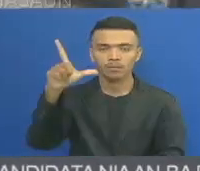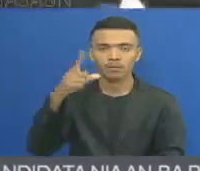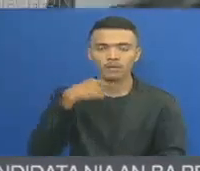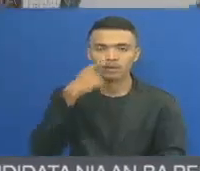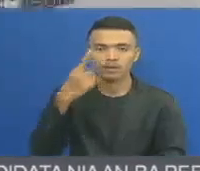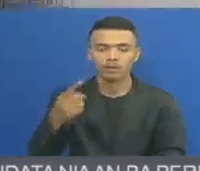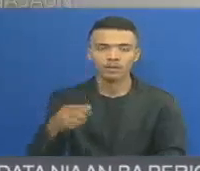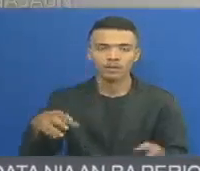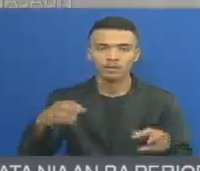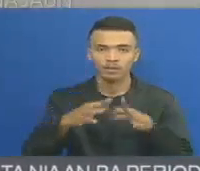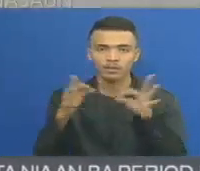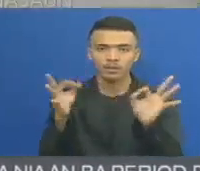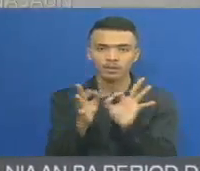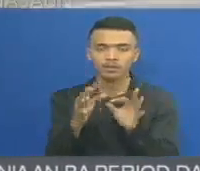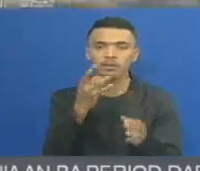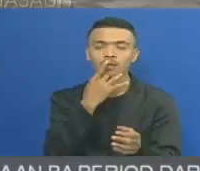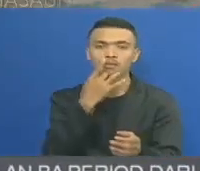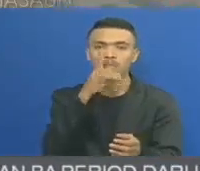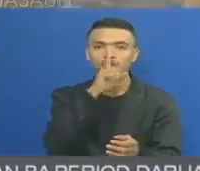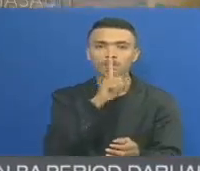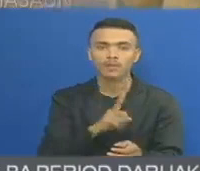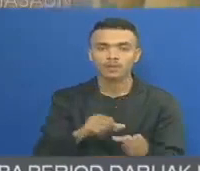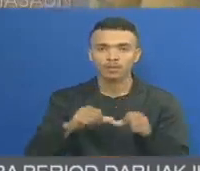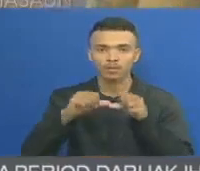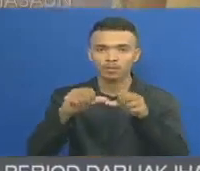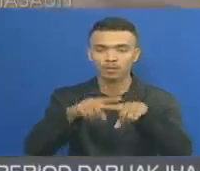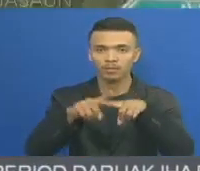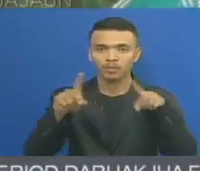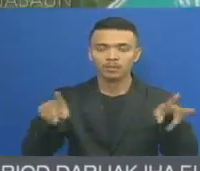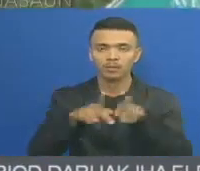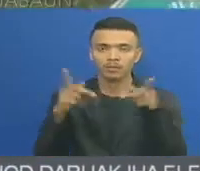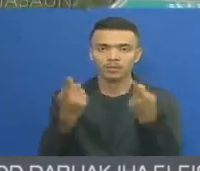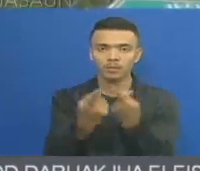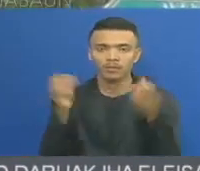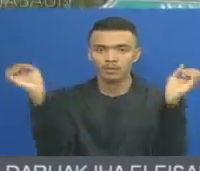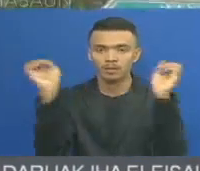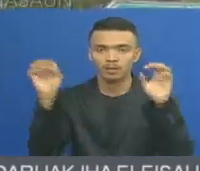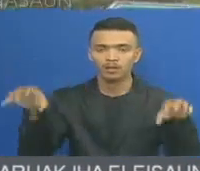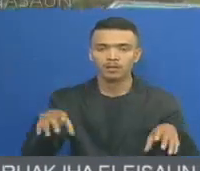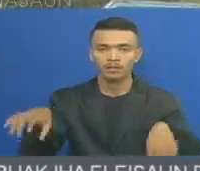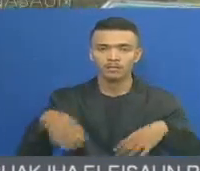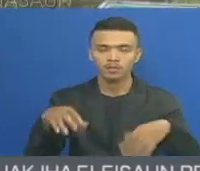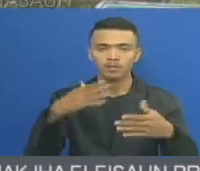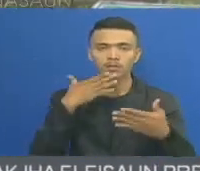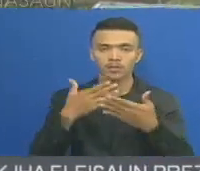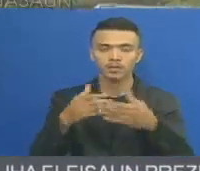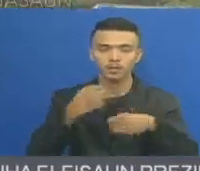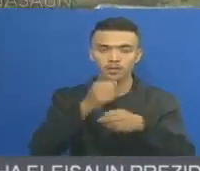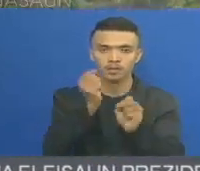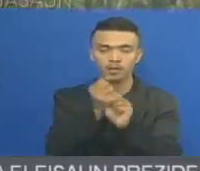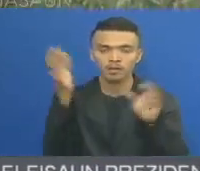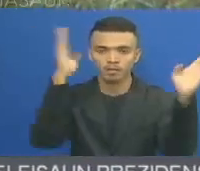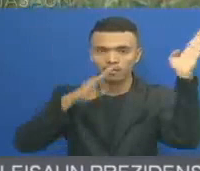Hateten. Projeto instalação sumafro nee la ohela. Mabe companhia contratou makala iha cooperação diak. Hodi hamosu